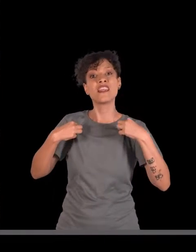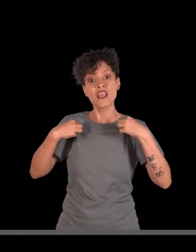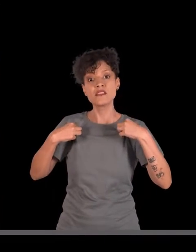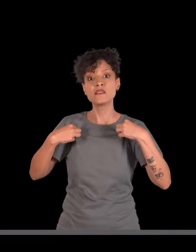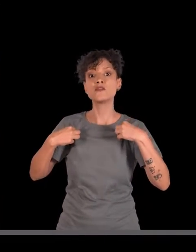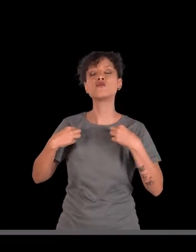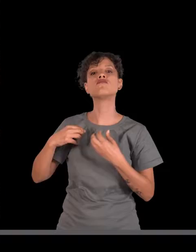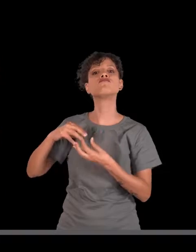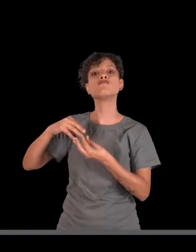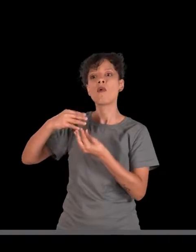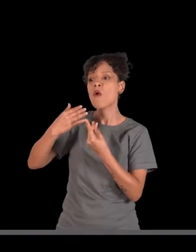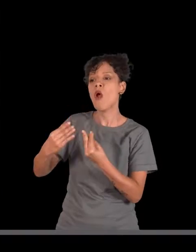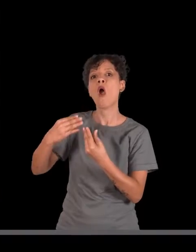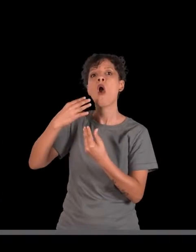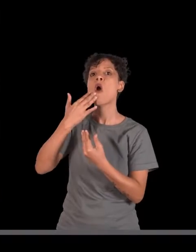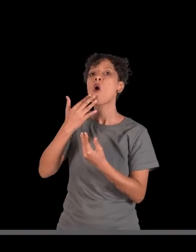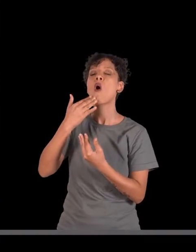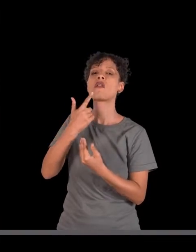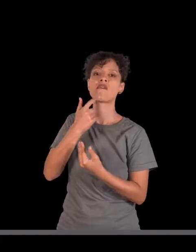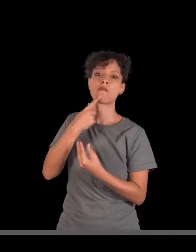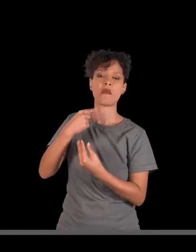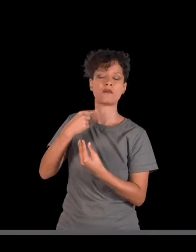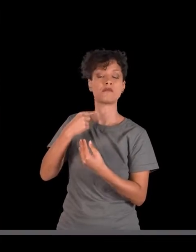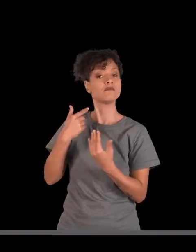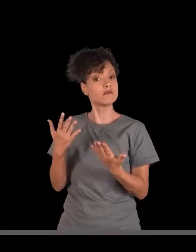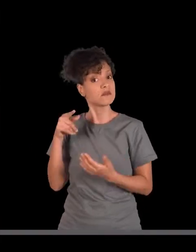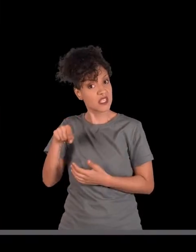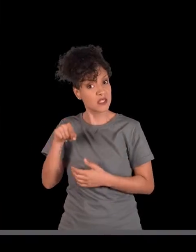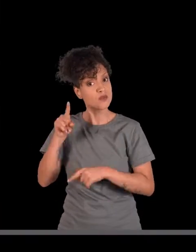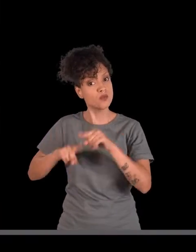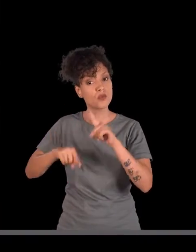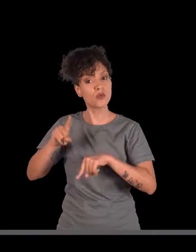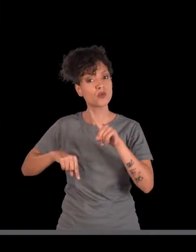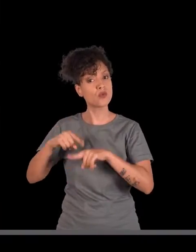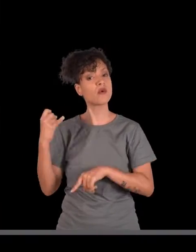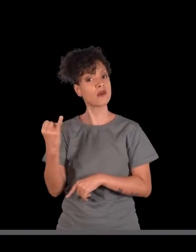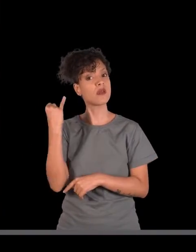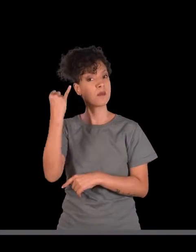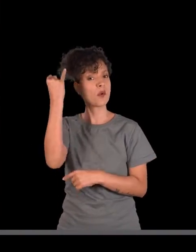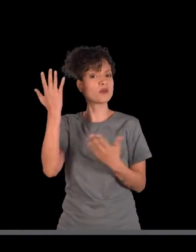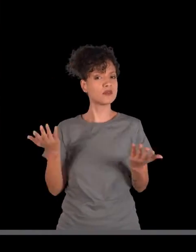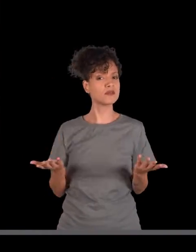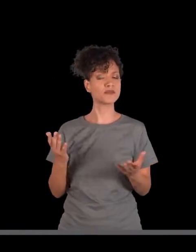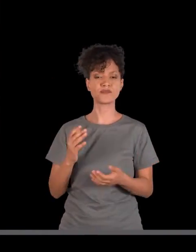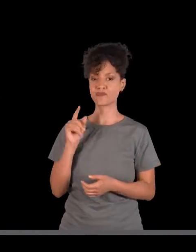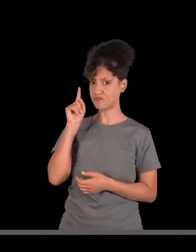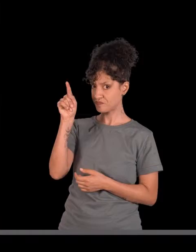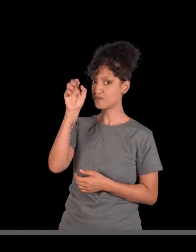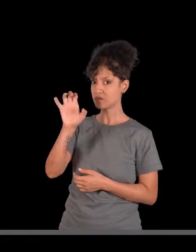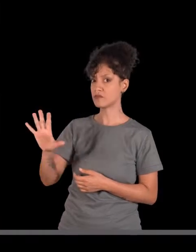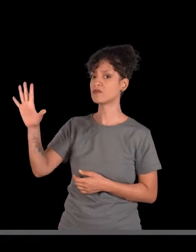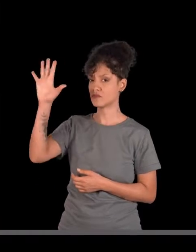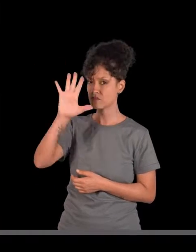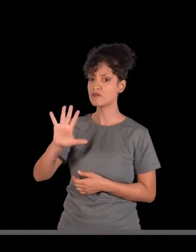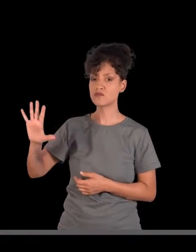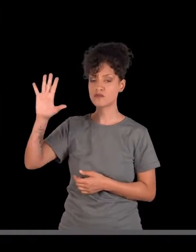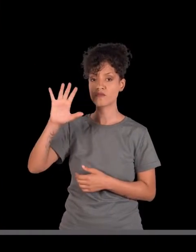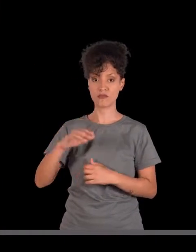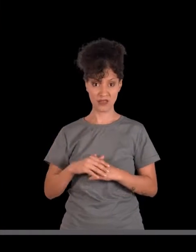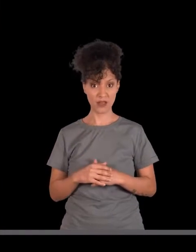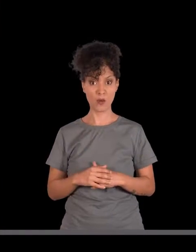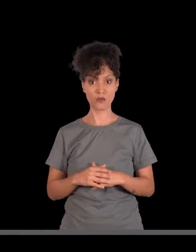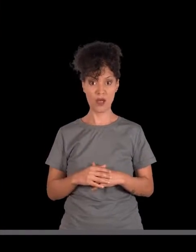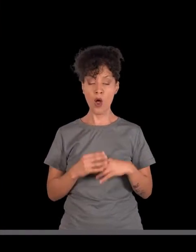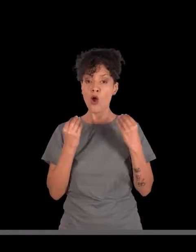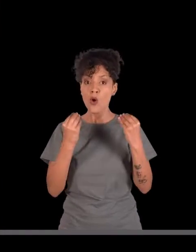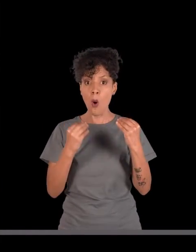tingir tecidos, e acabou sendo algo muito importante, um produto muito importante na Europa. Né? Então,